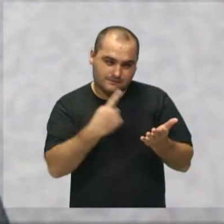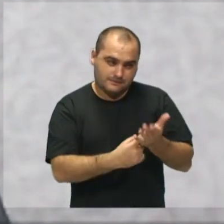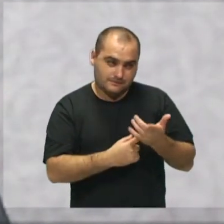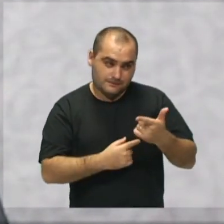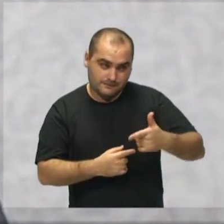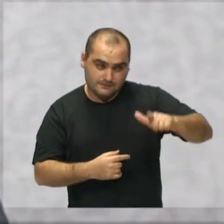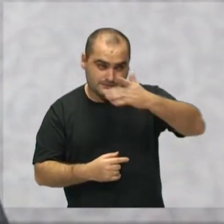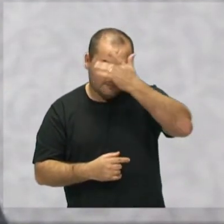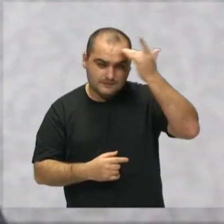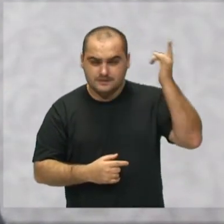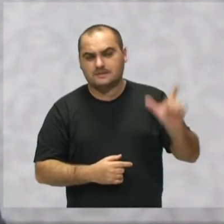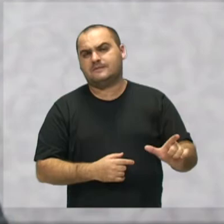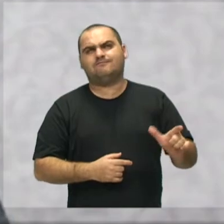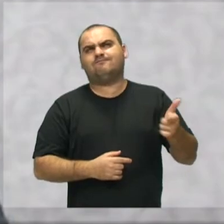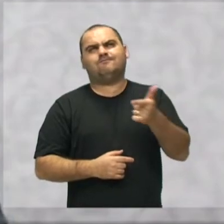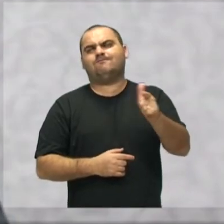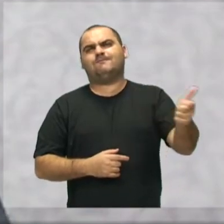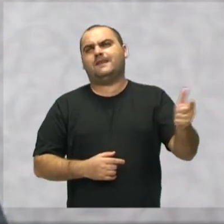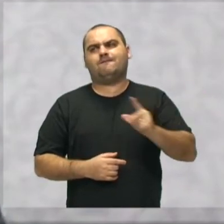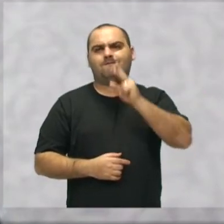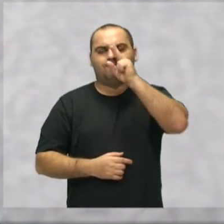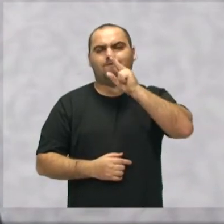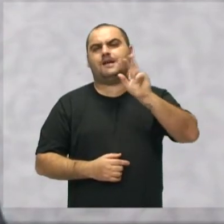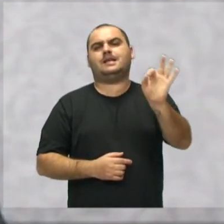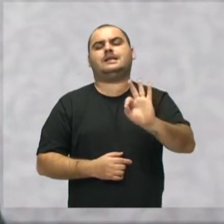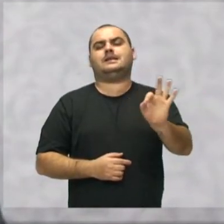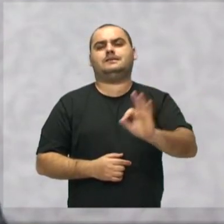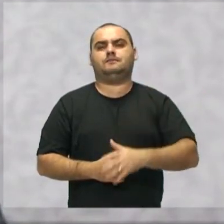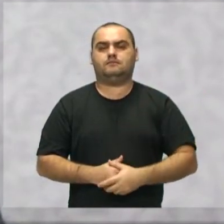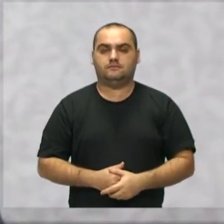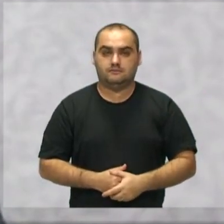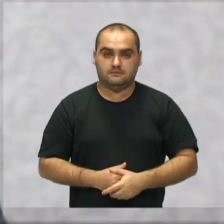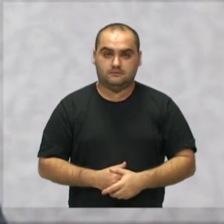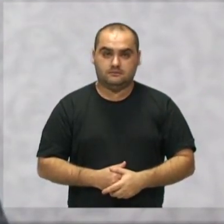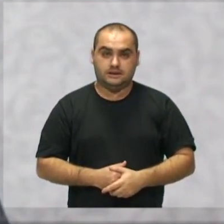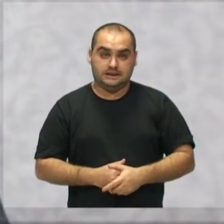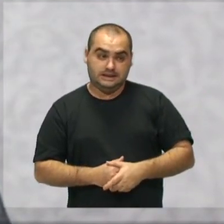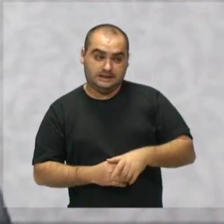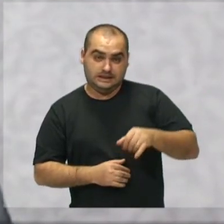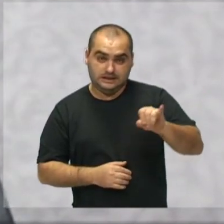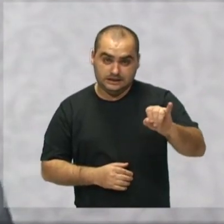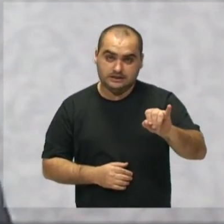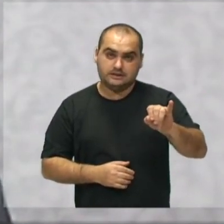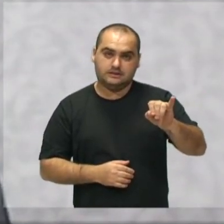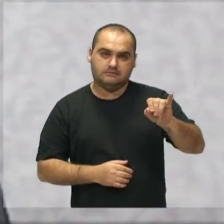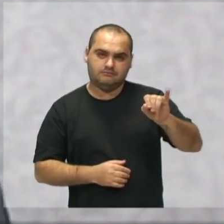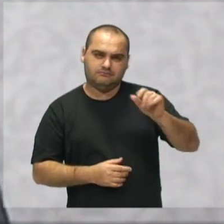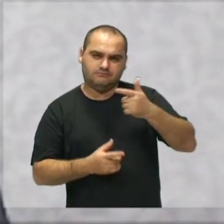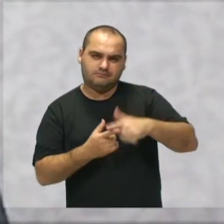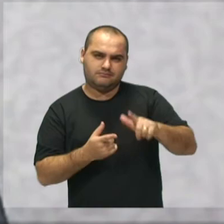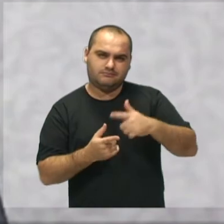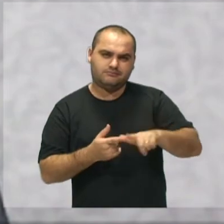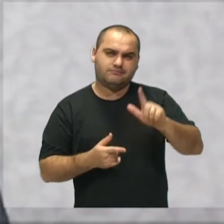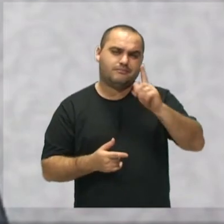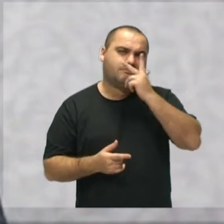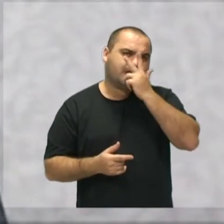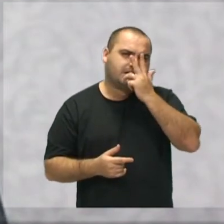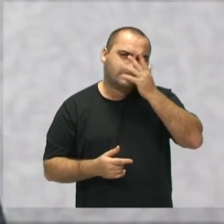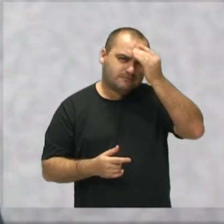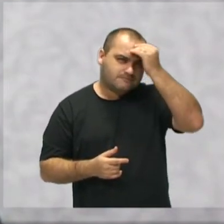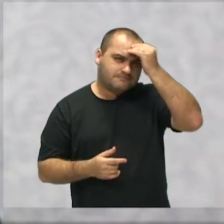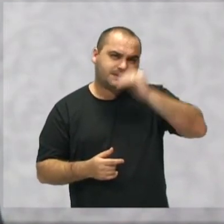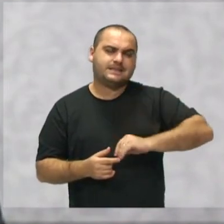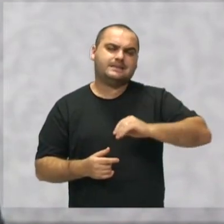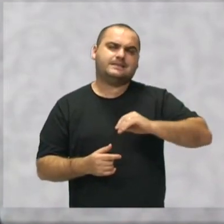bastante relativo. Então, quando ela afetou meio que por preguiça, Maurício, eu diria. Como